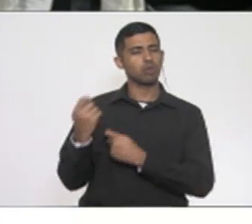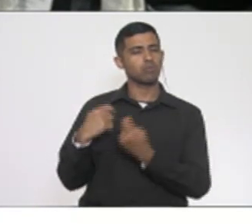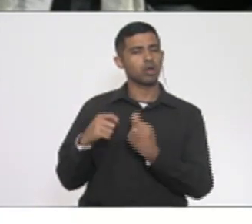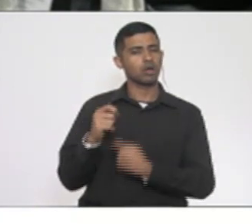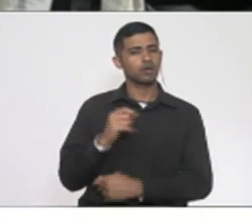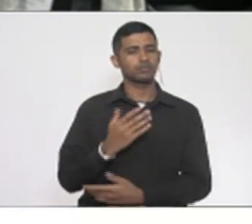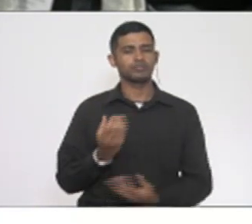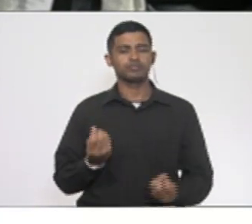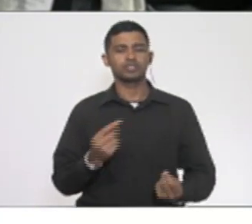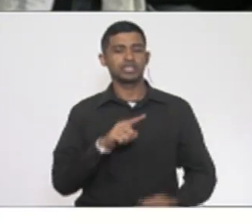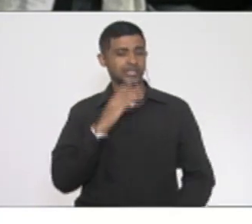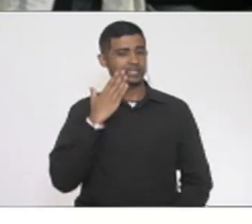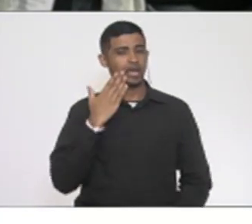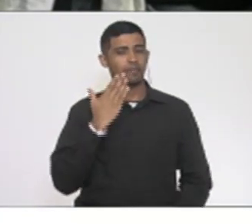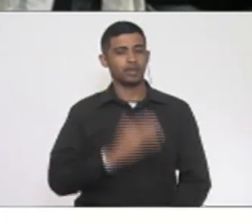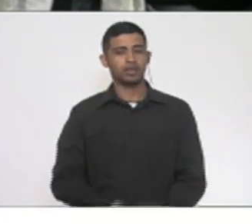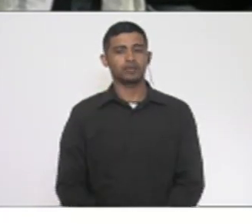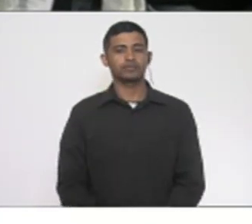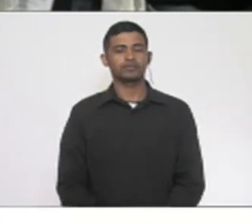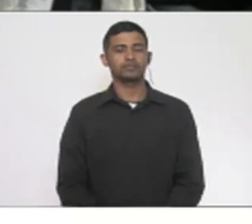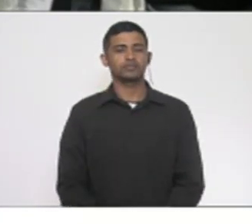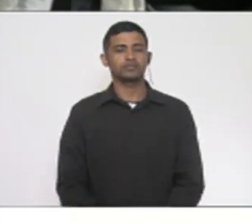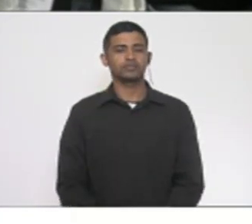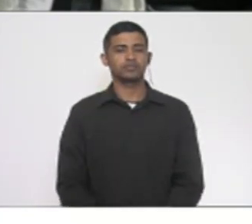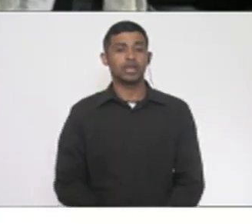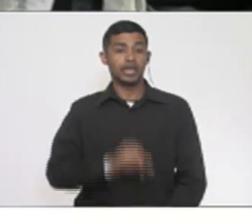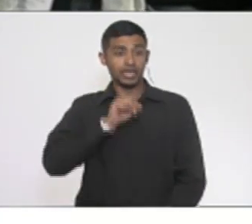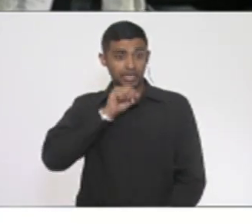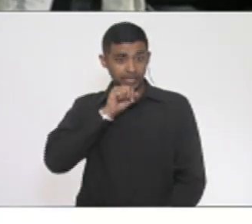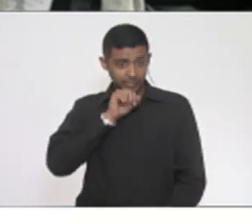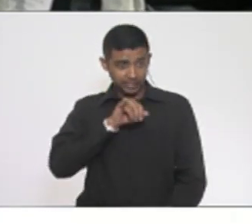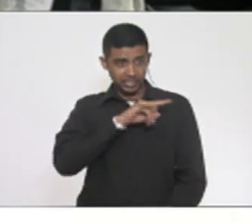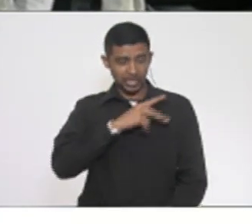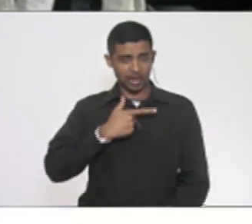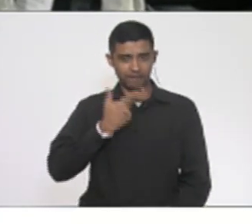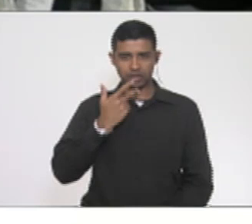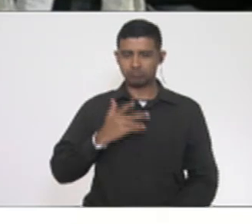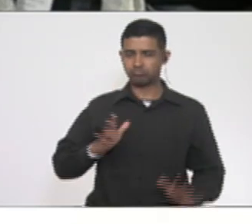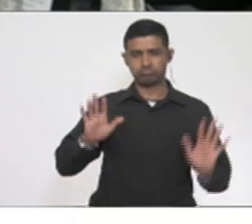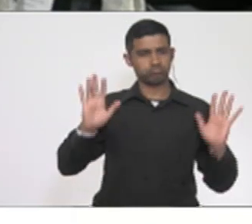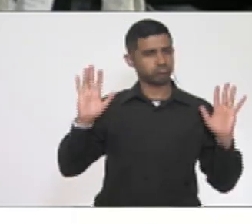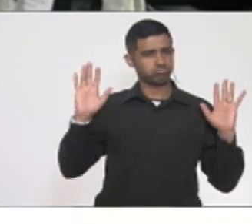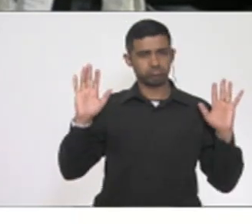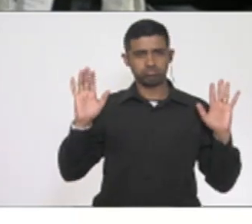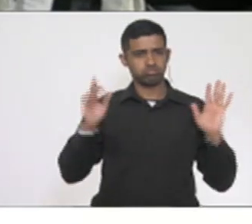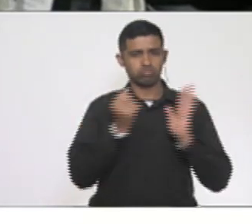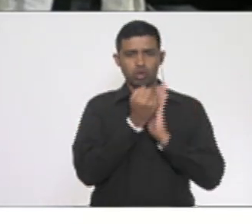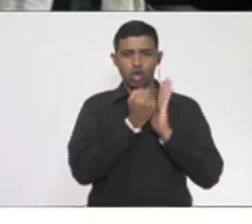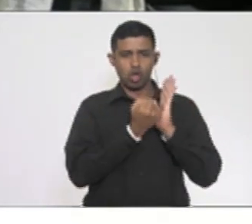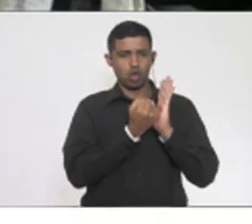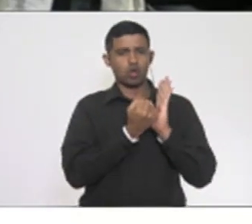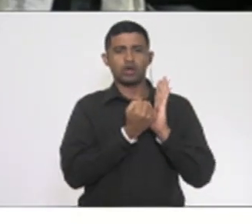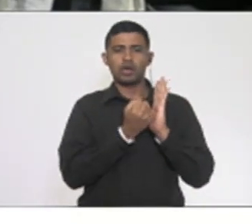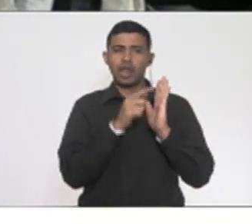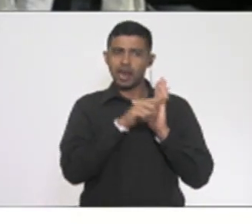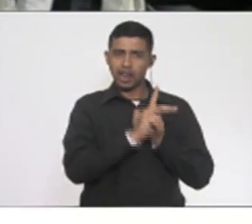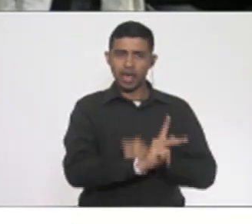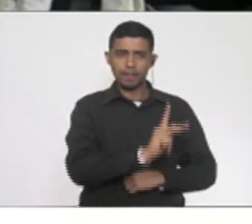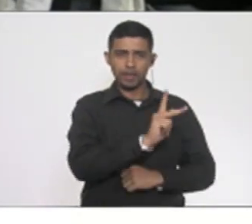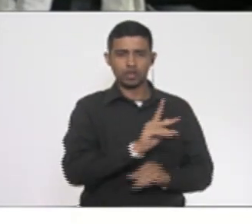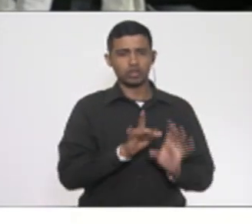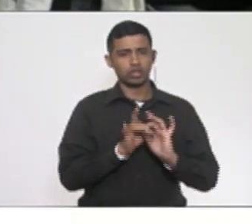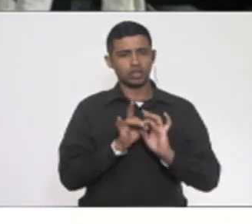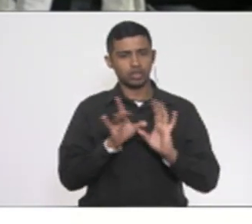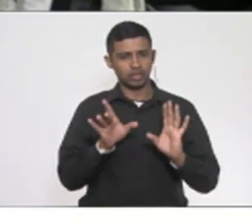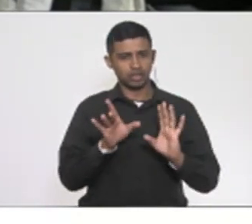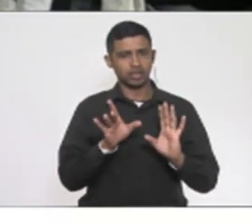ideia, se ela não renunciasse à total flexibilidade que ela tinha nos contratos, ela estaria